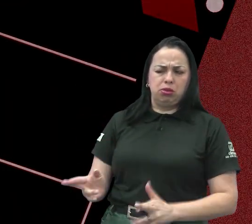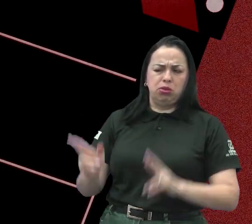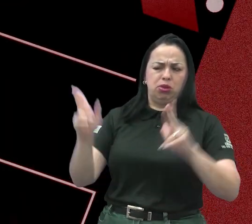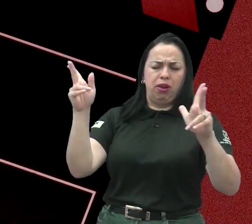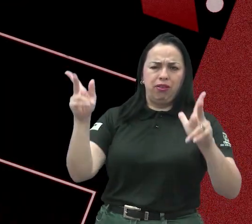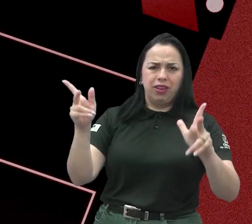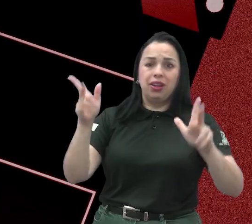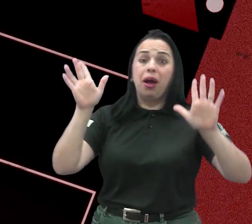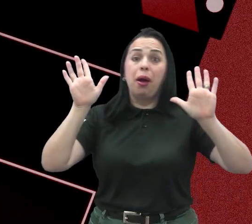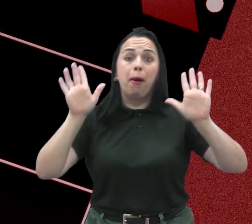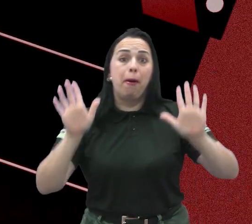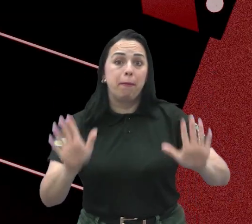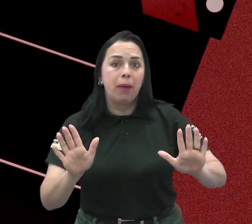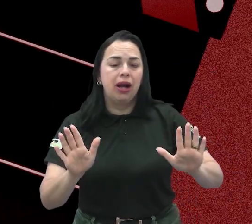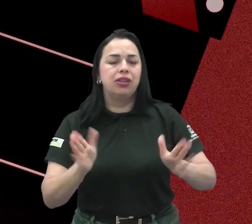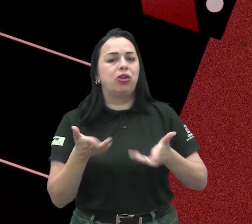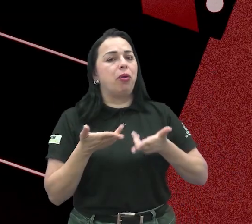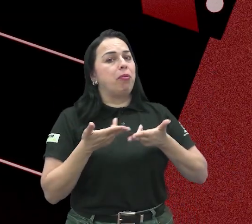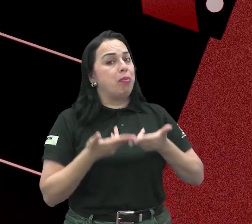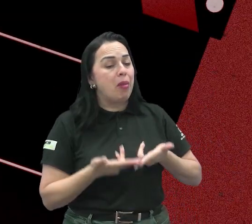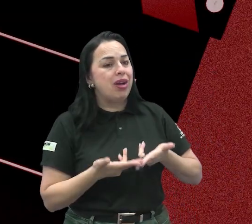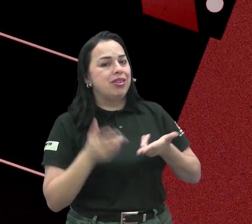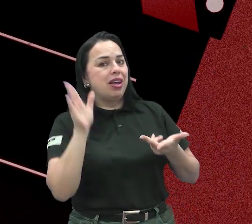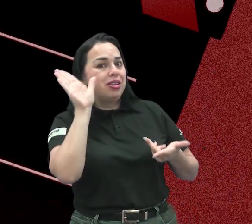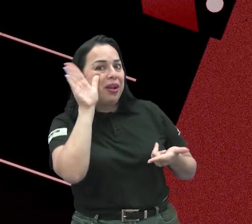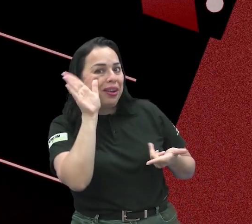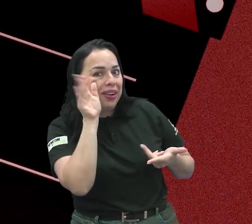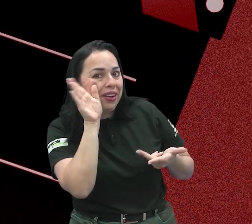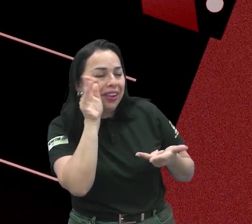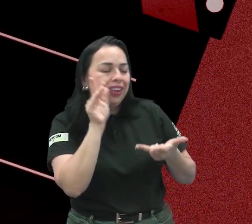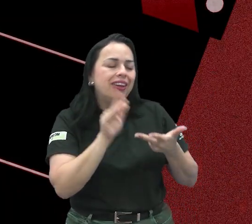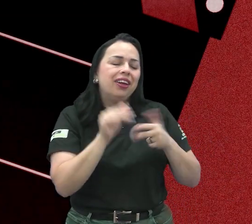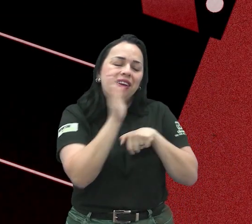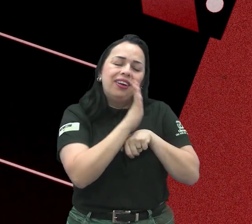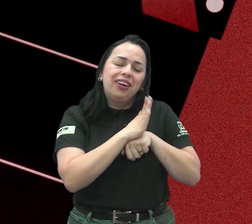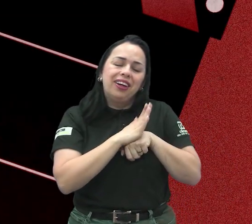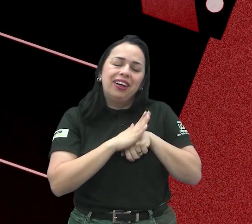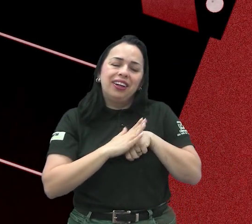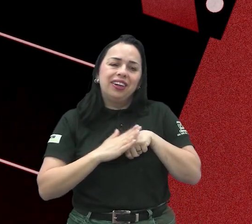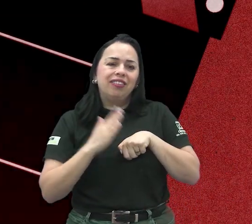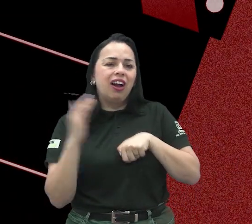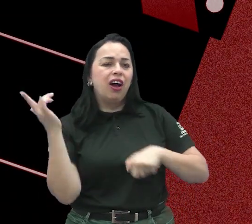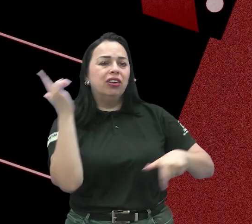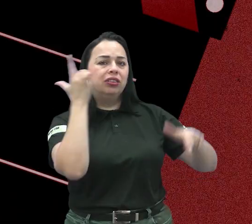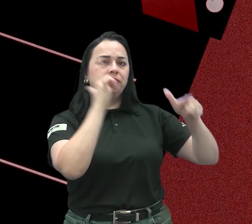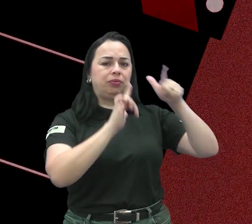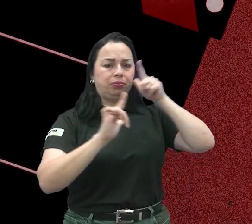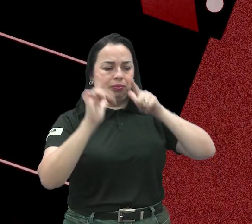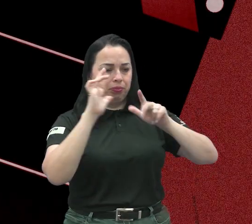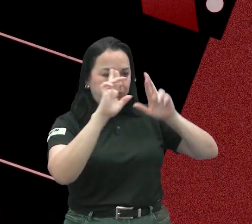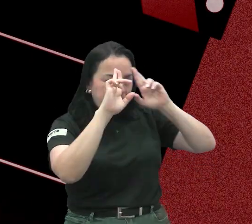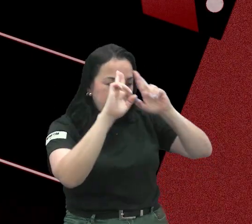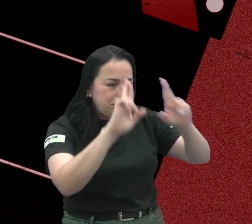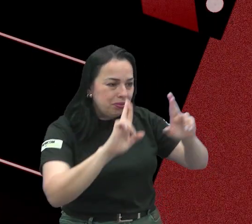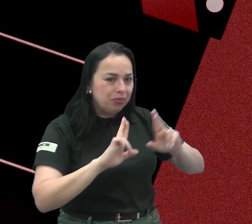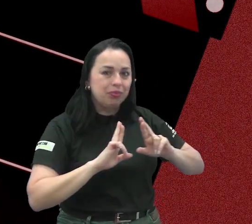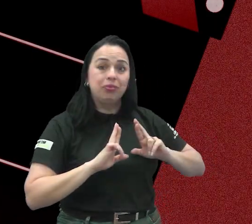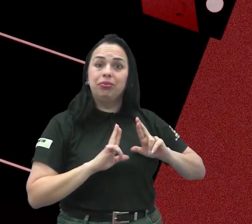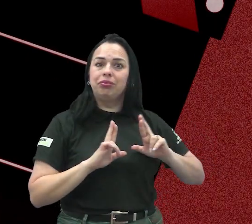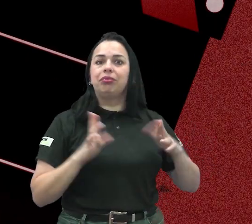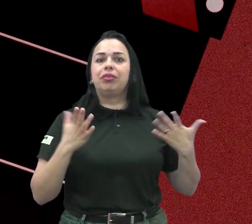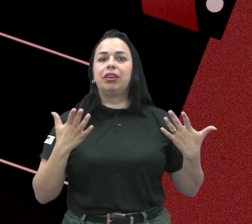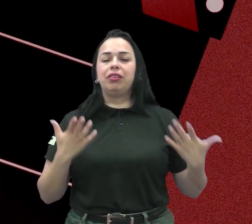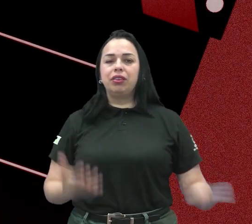metal. Só que, com paciência, curiosidade e muita doçura, Roz vai ganhando o respeito da floresta. O